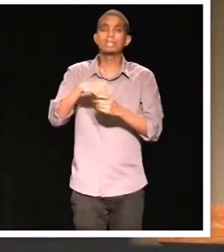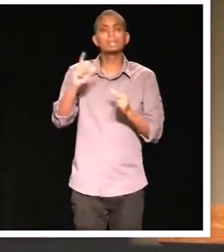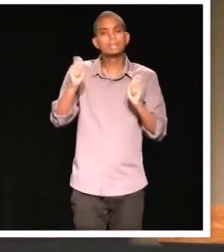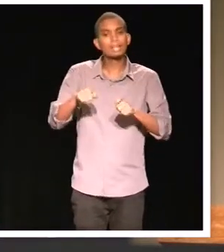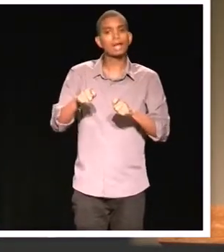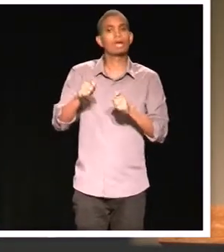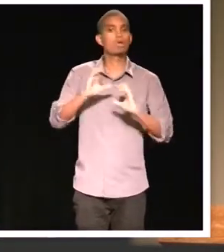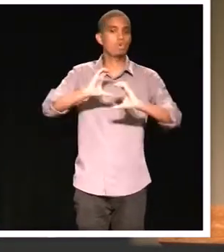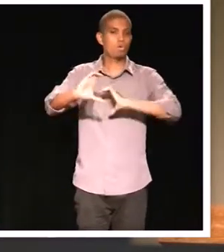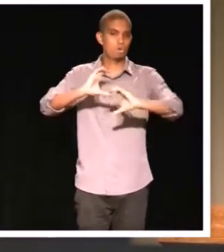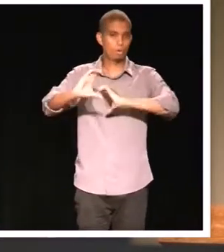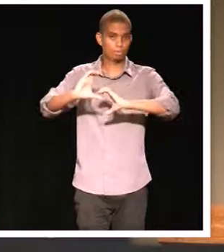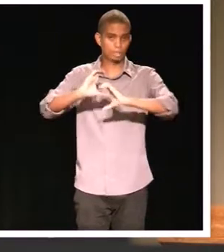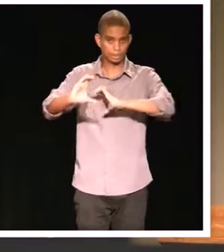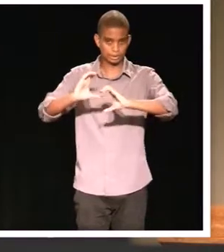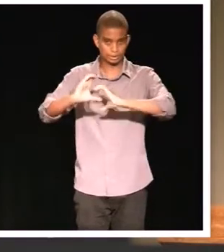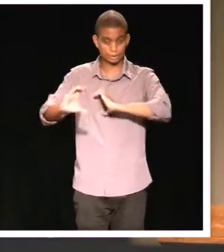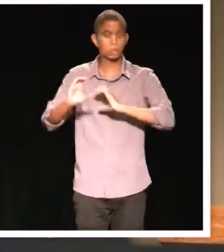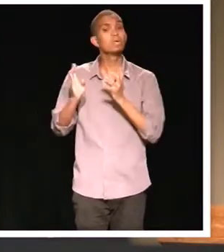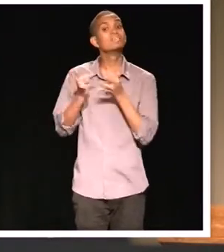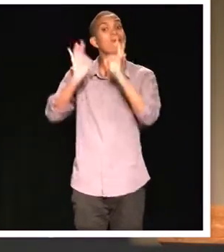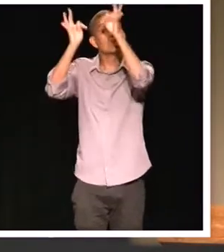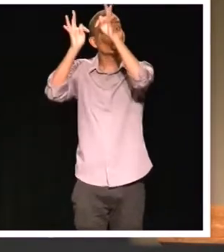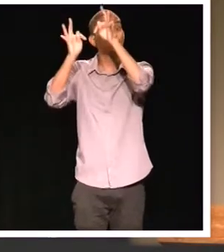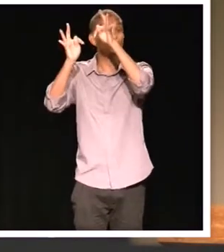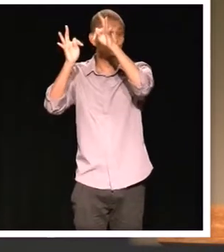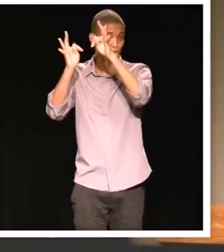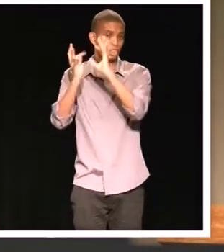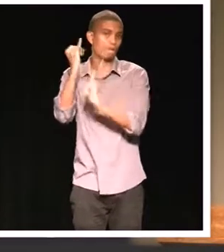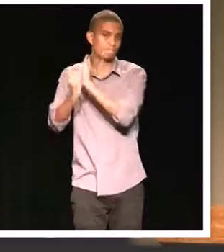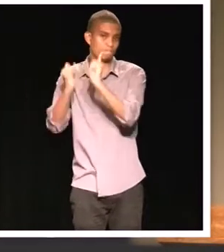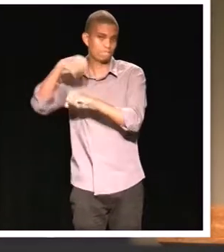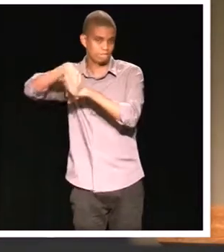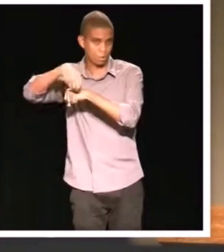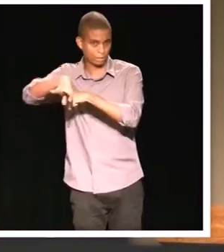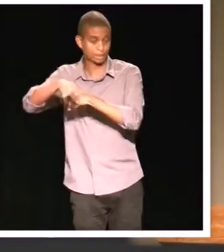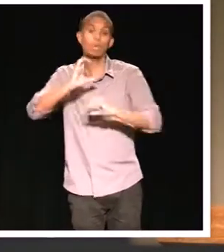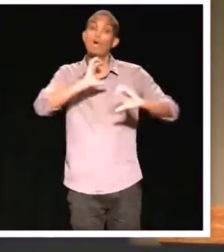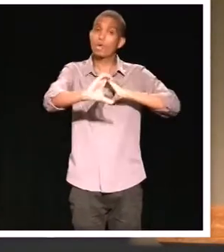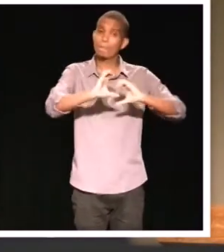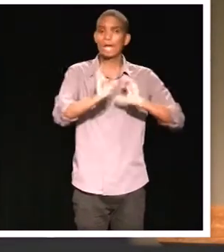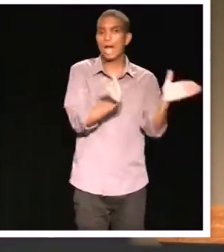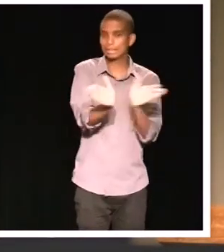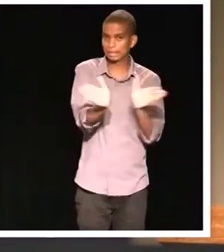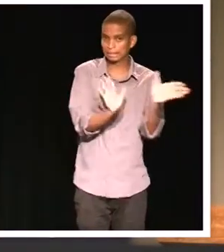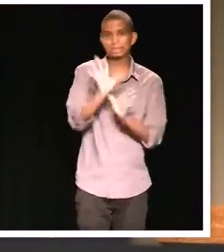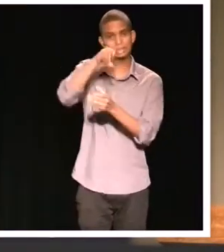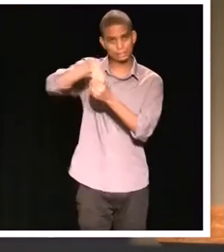de comunicação, inclusive a tecnologia da informação e comunicação acessíveis.